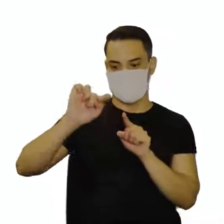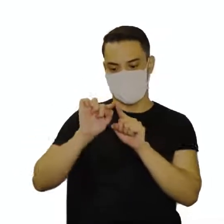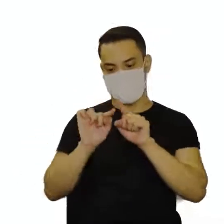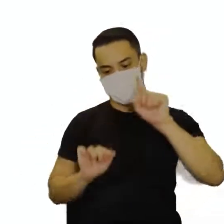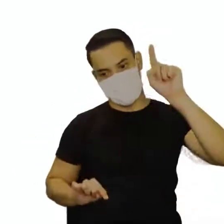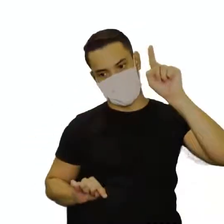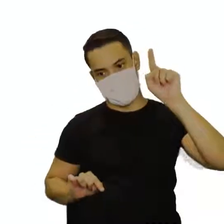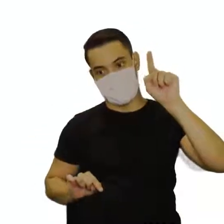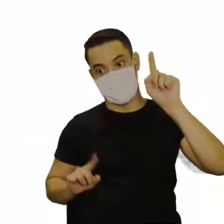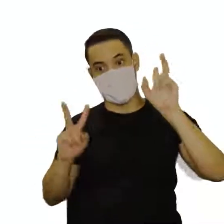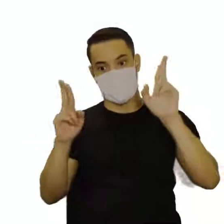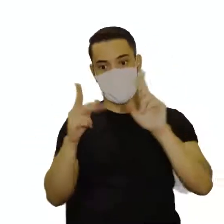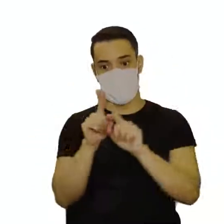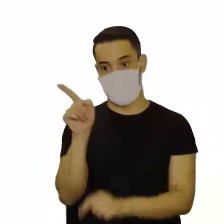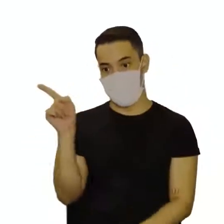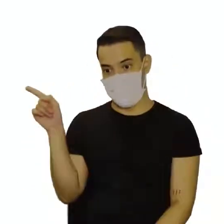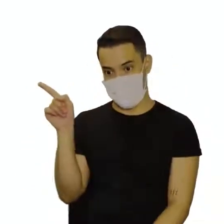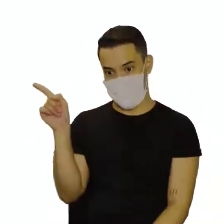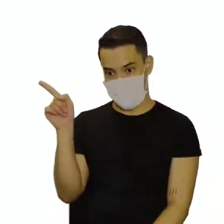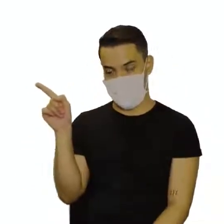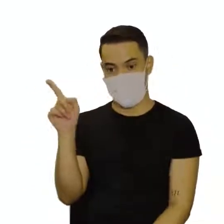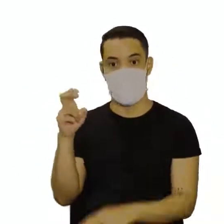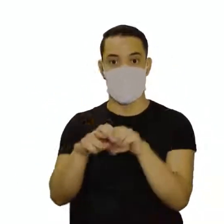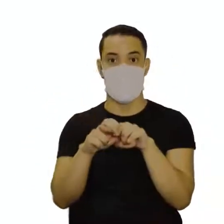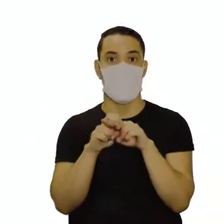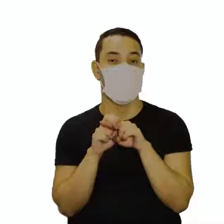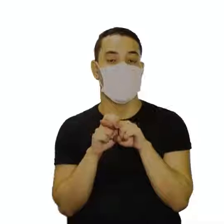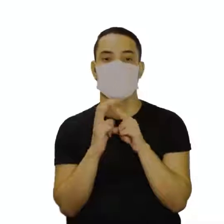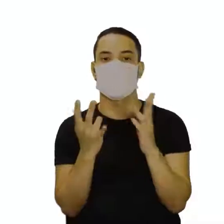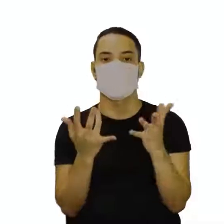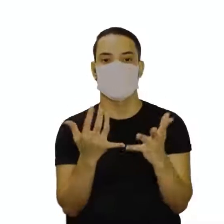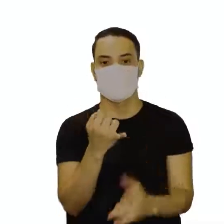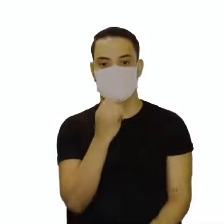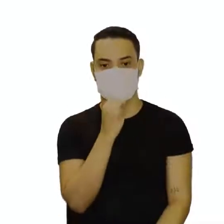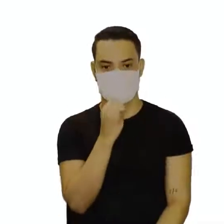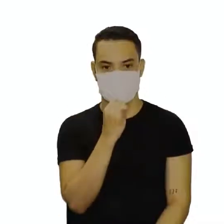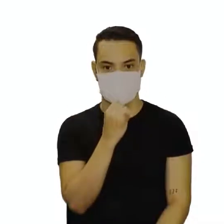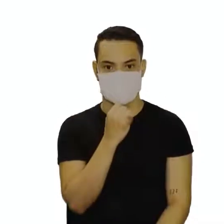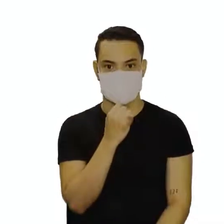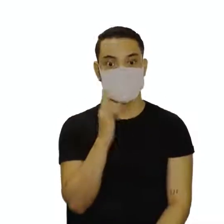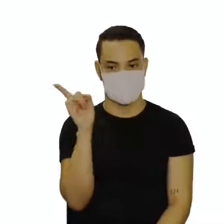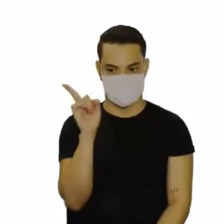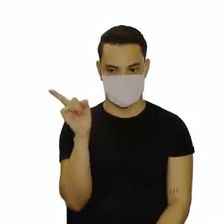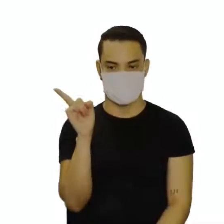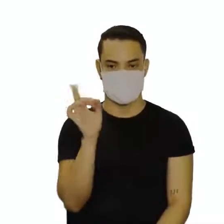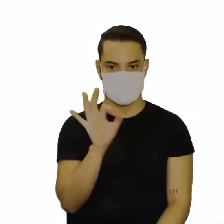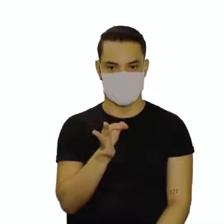no gráfico. Então você percebe aqui, vamos lá, vamos ver aqui, opa, aqui.